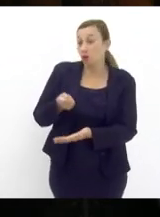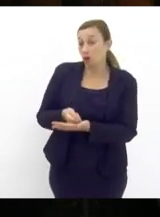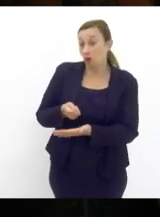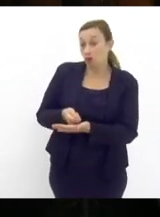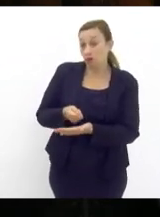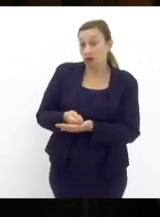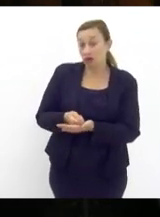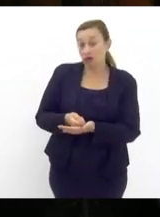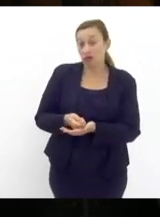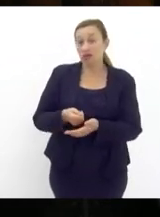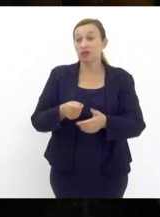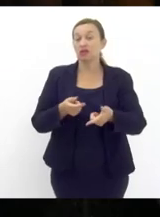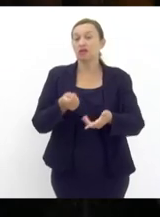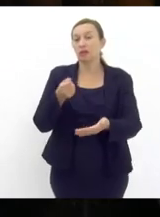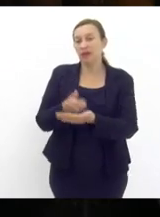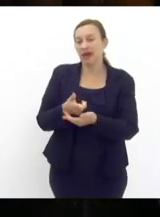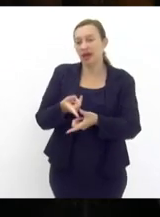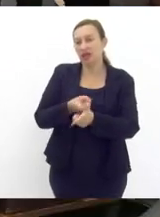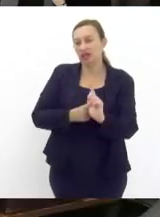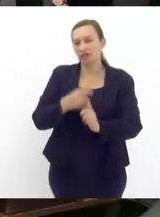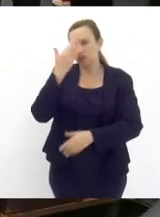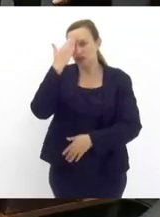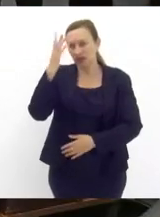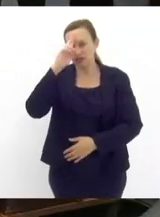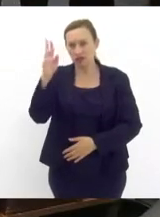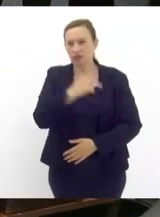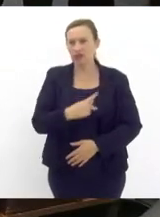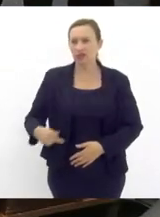do serviço por favor muito obrigado